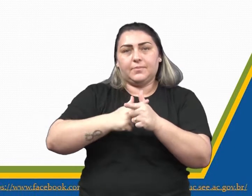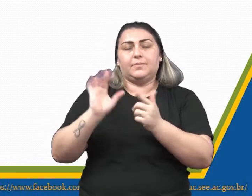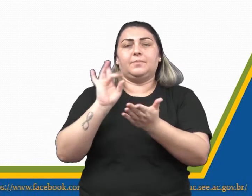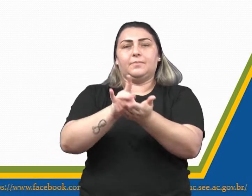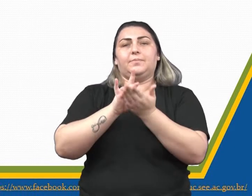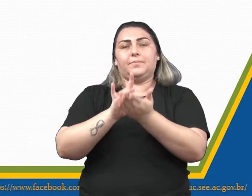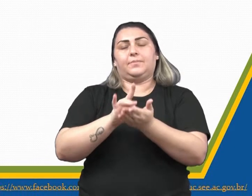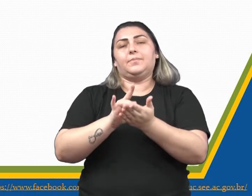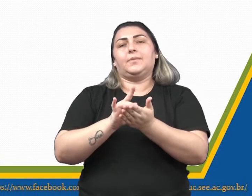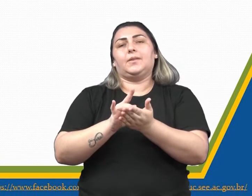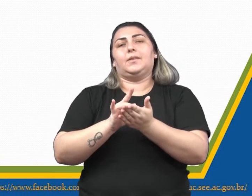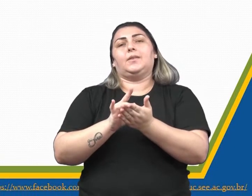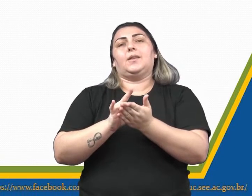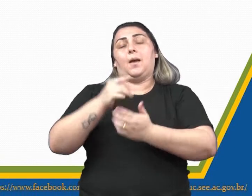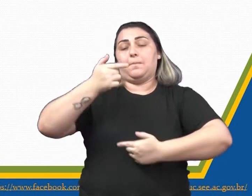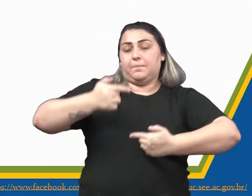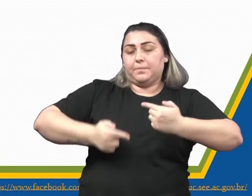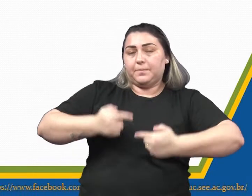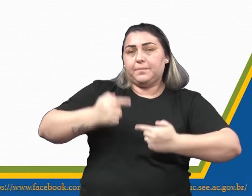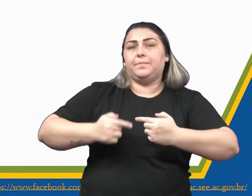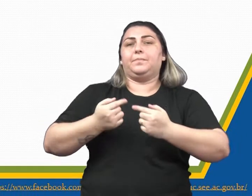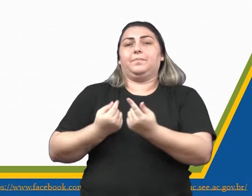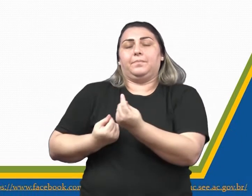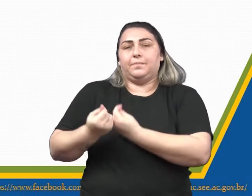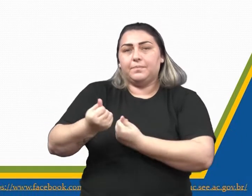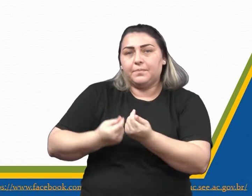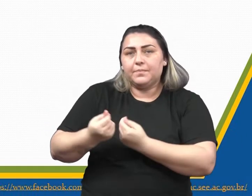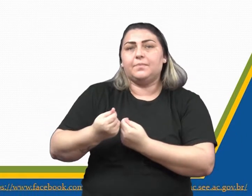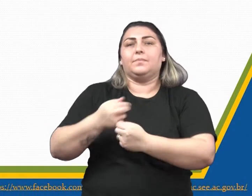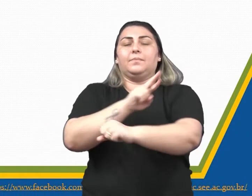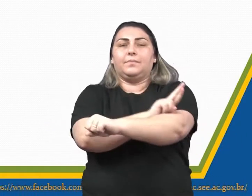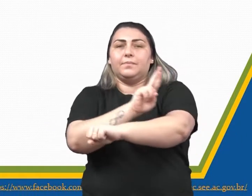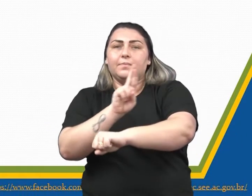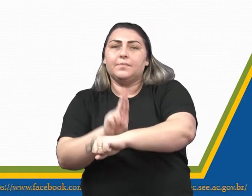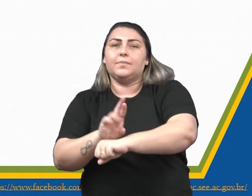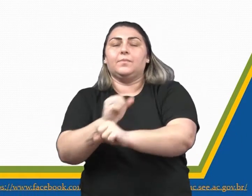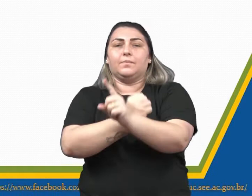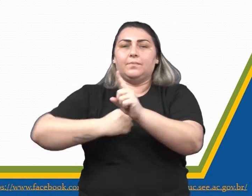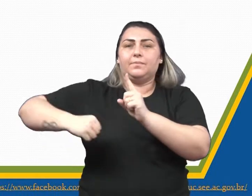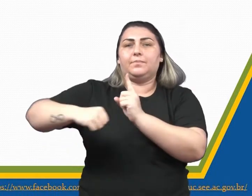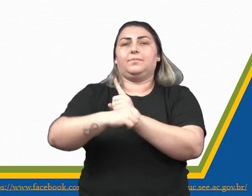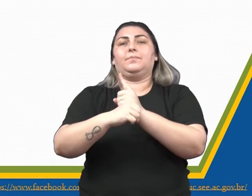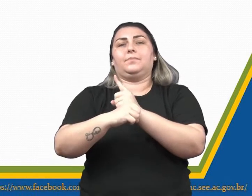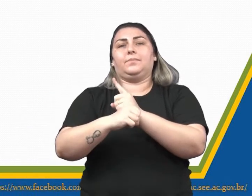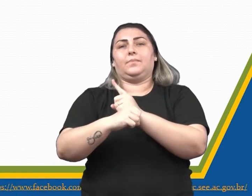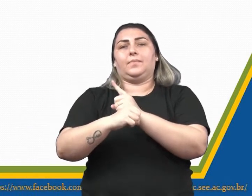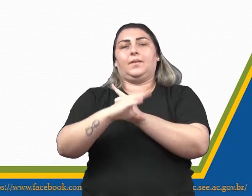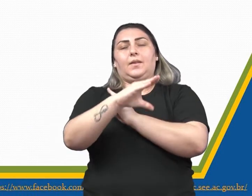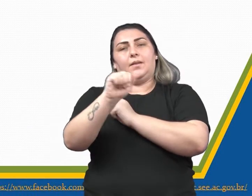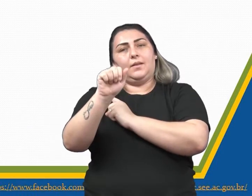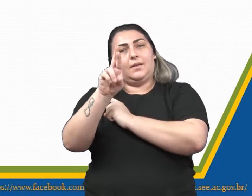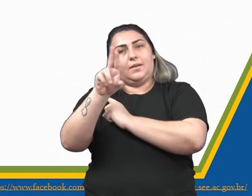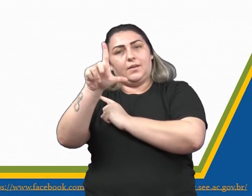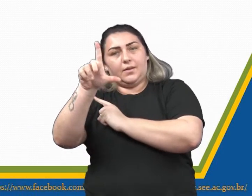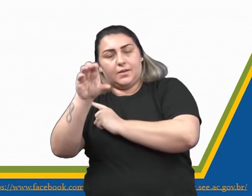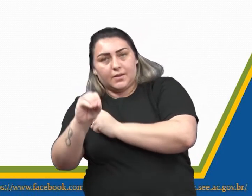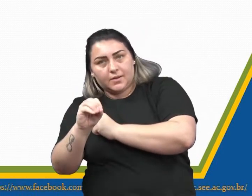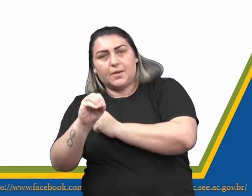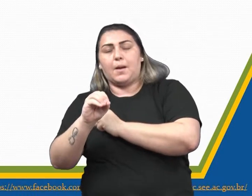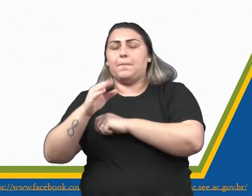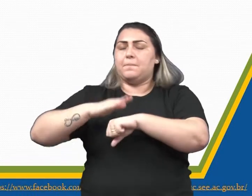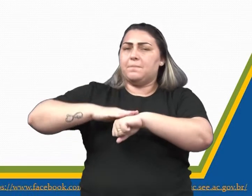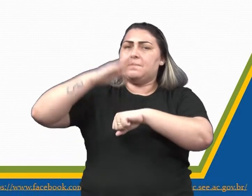realidade, seja no campo da política, economia, religioso ou social. Carlos Drummond de Andrade é um dos que